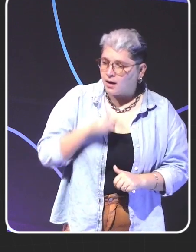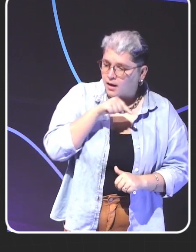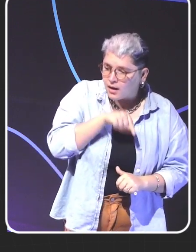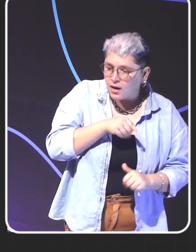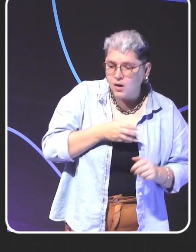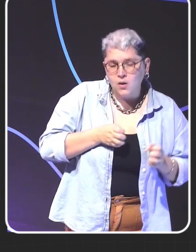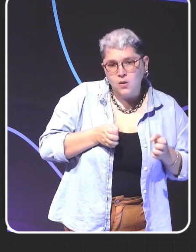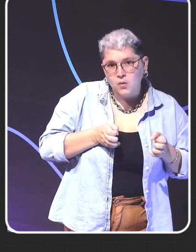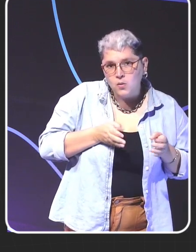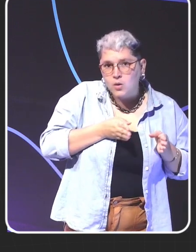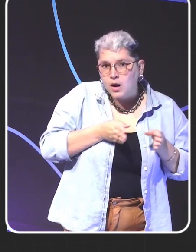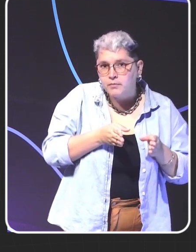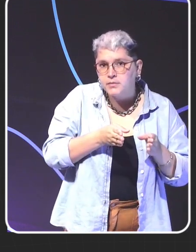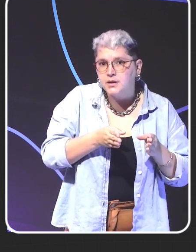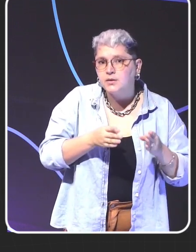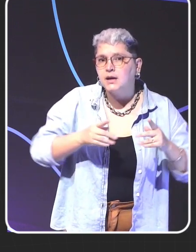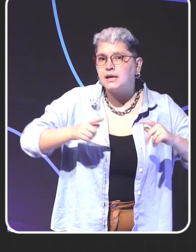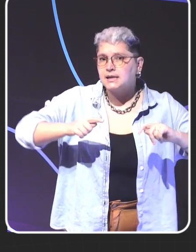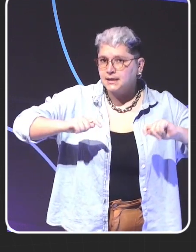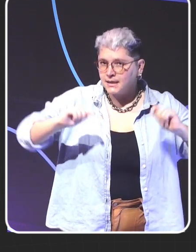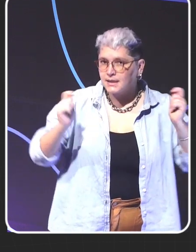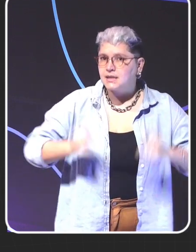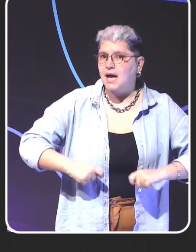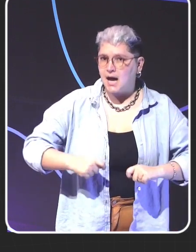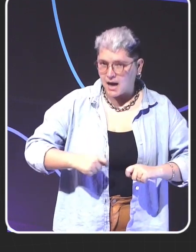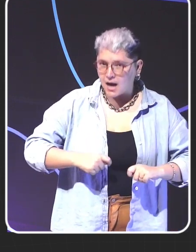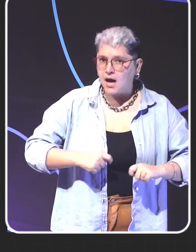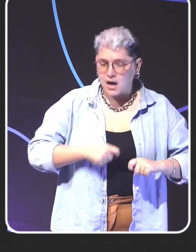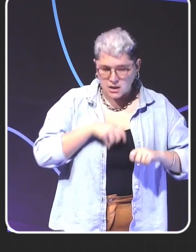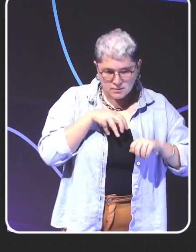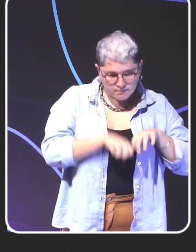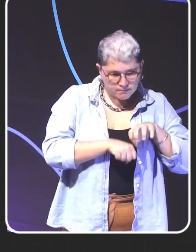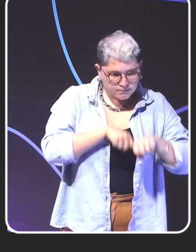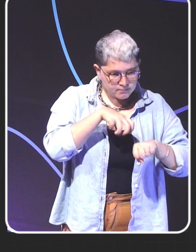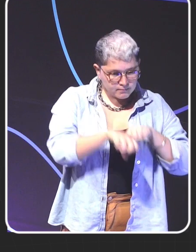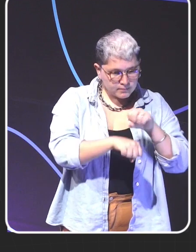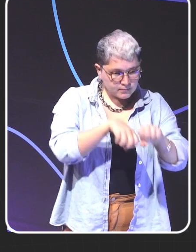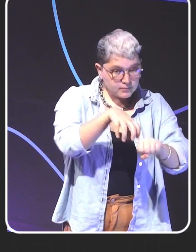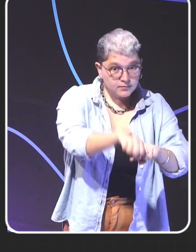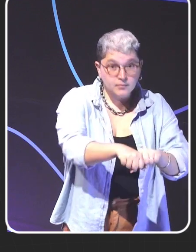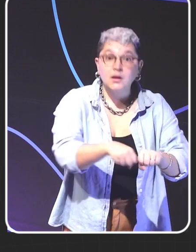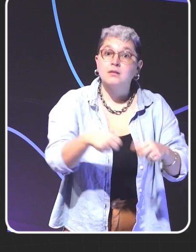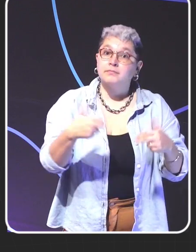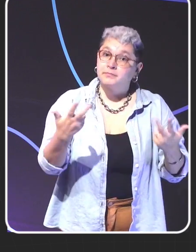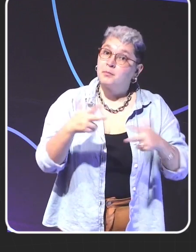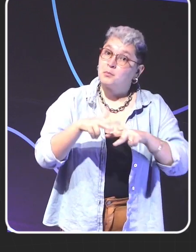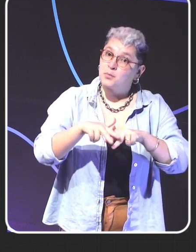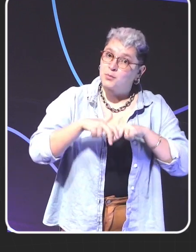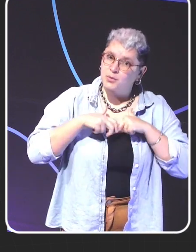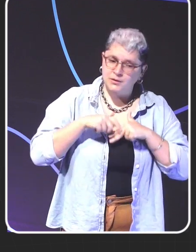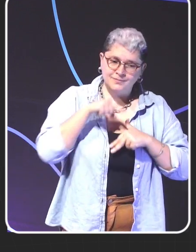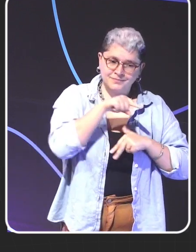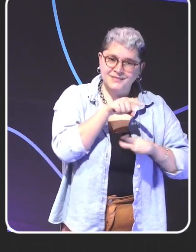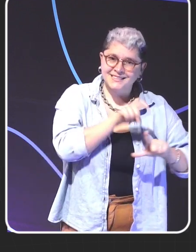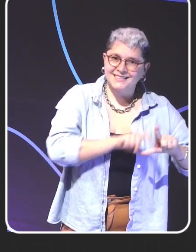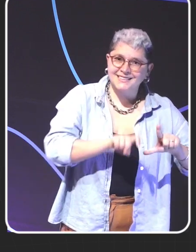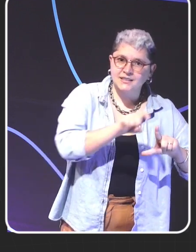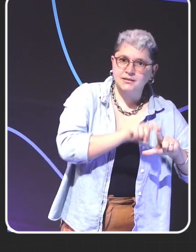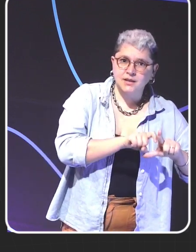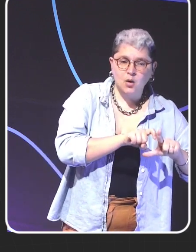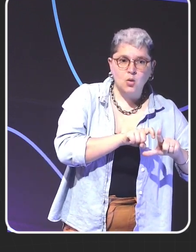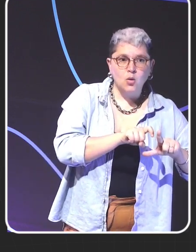a realmente ser desbravado. Então, o meio digital passou de ser uma possibilidade e agora ser um